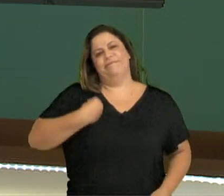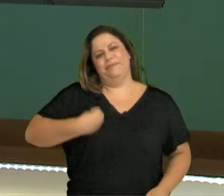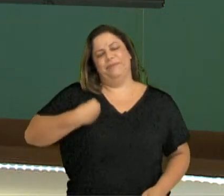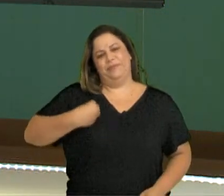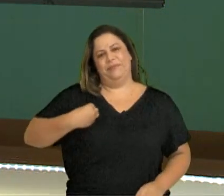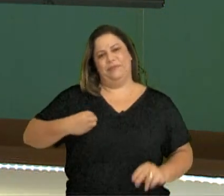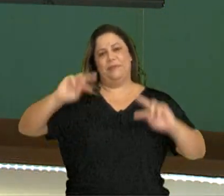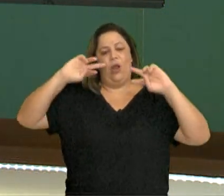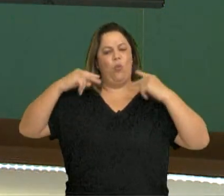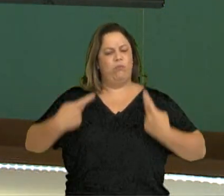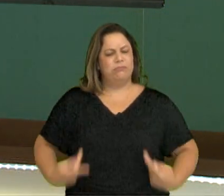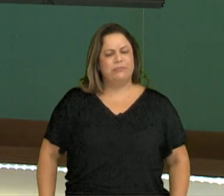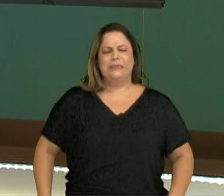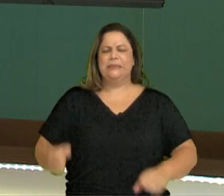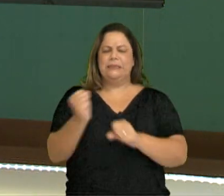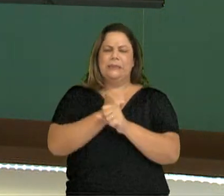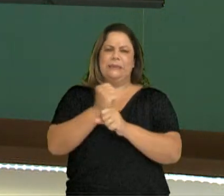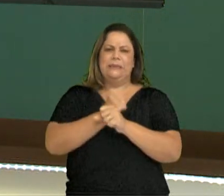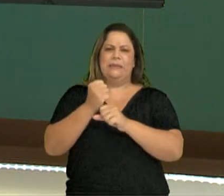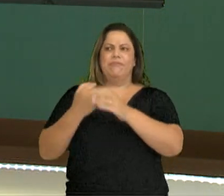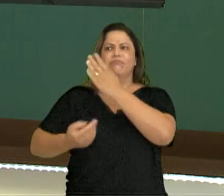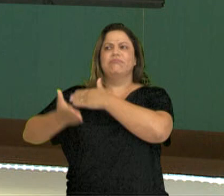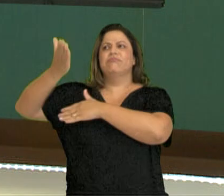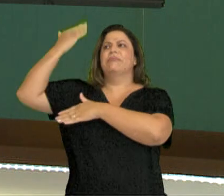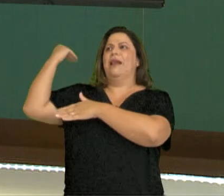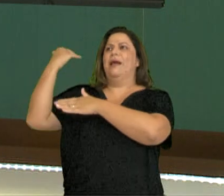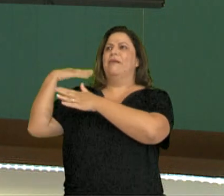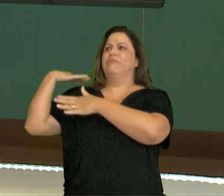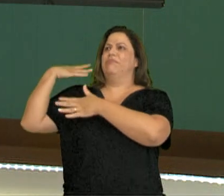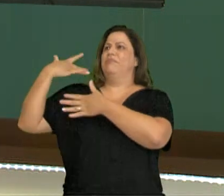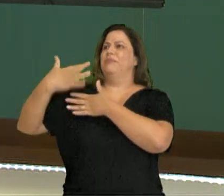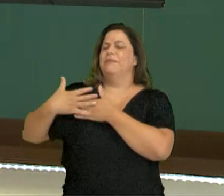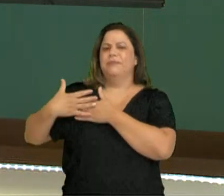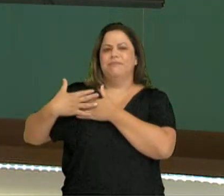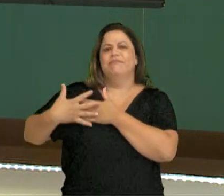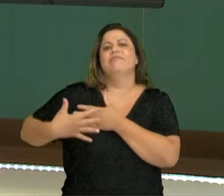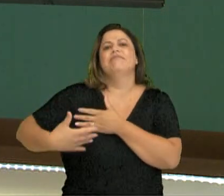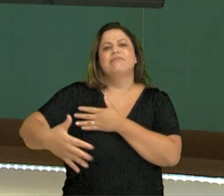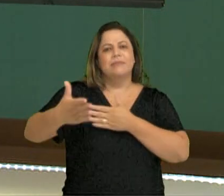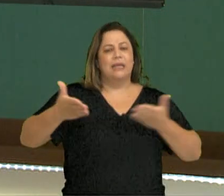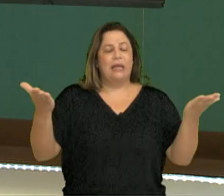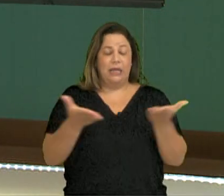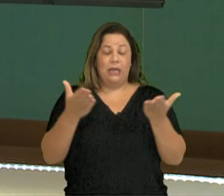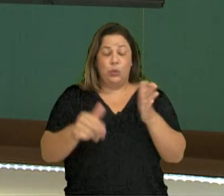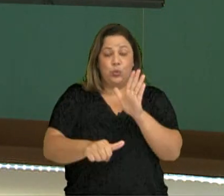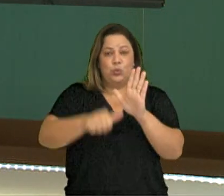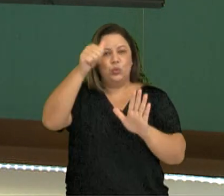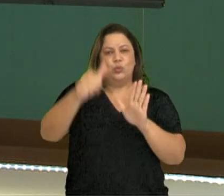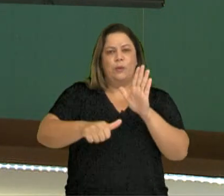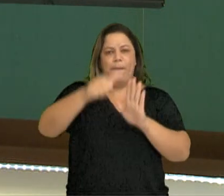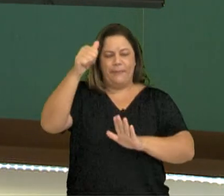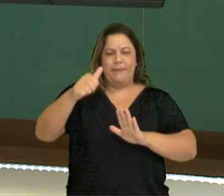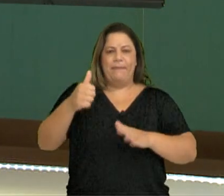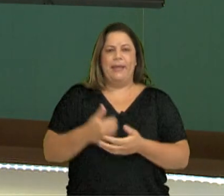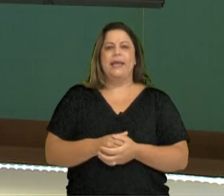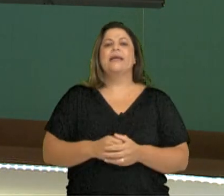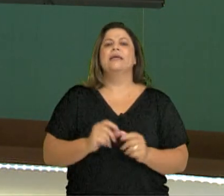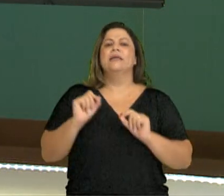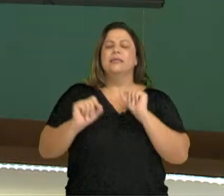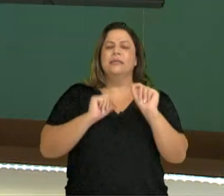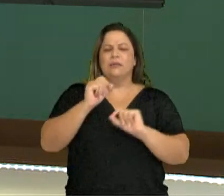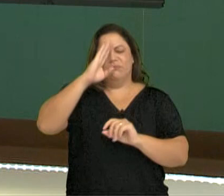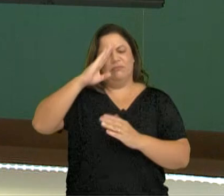os tempos primitivos. Inclusive o primeiro instrumento, um dos primeiros instrumentos musicais encontrados que acredita-se, né,